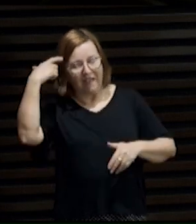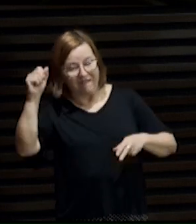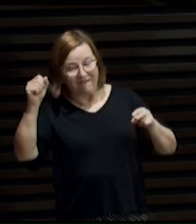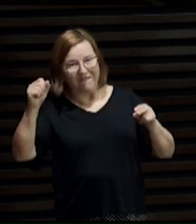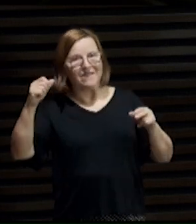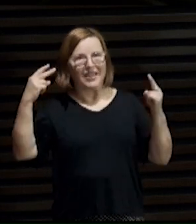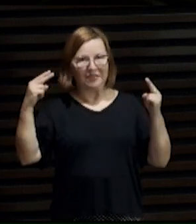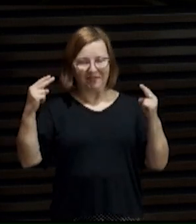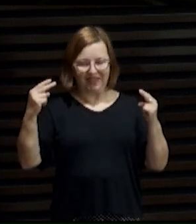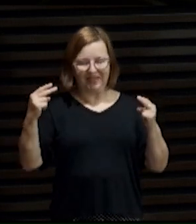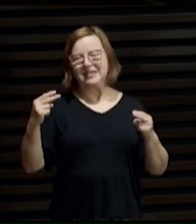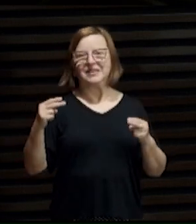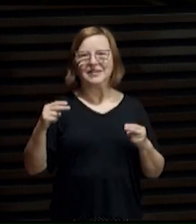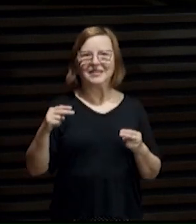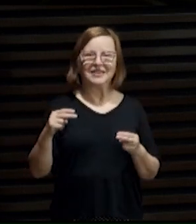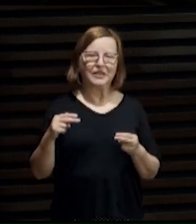grande prostituta, ou seja,